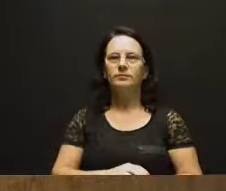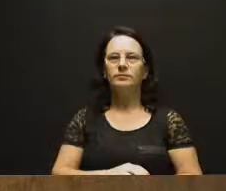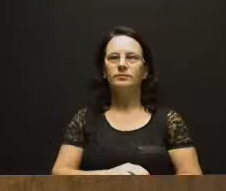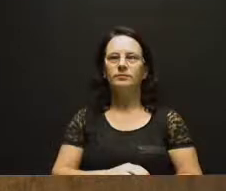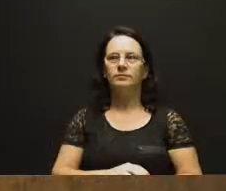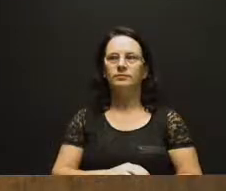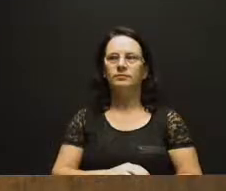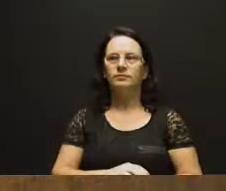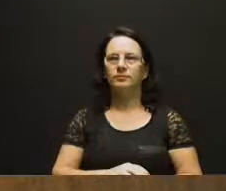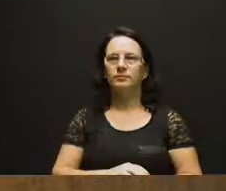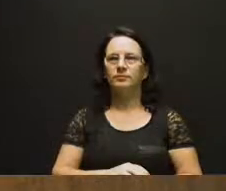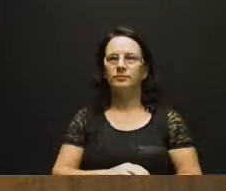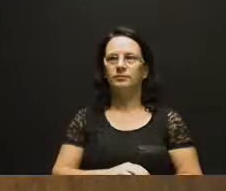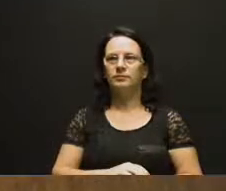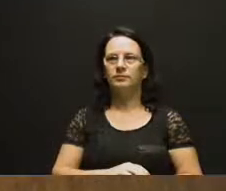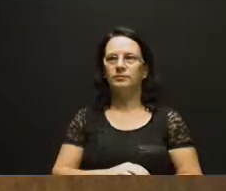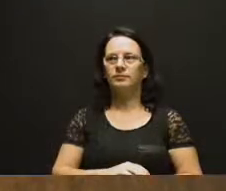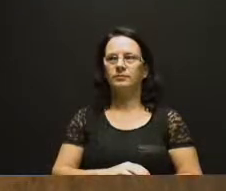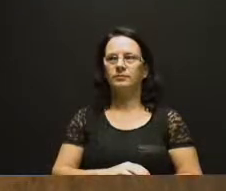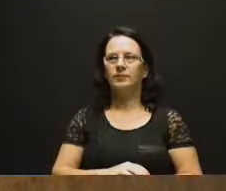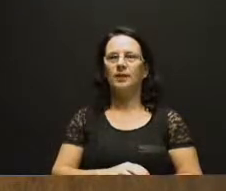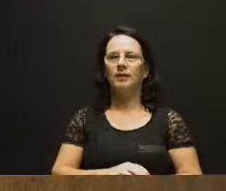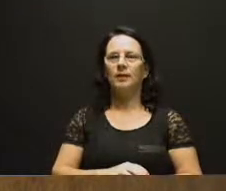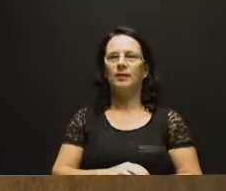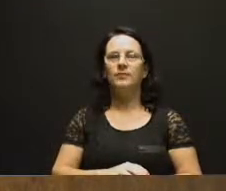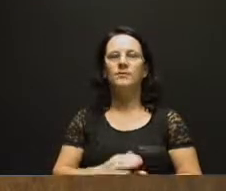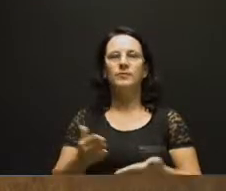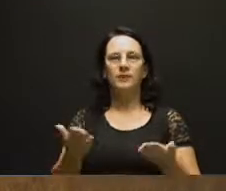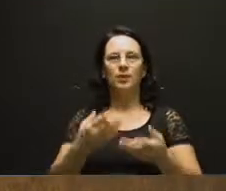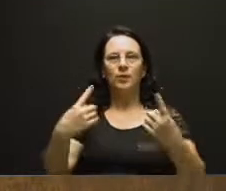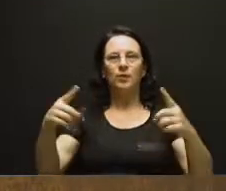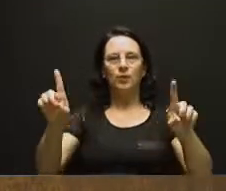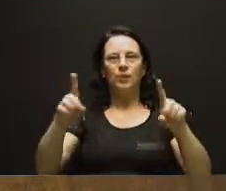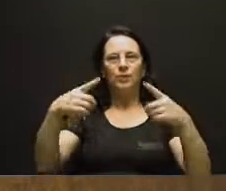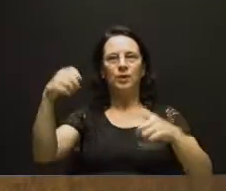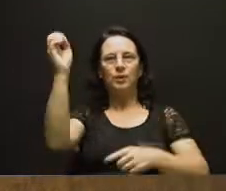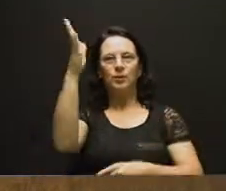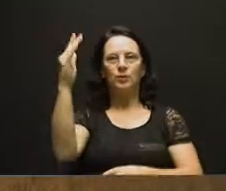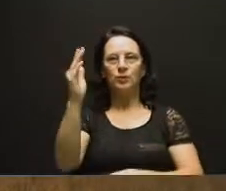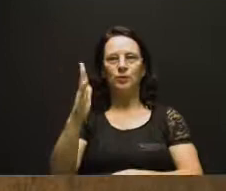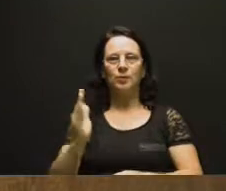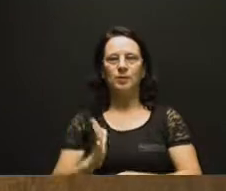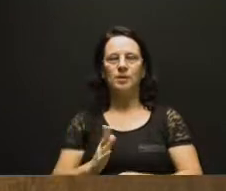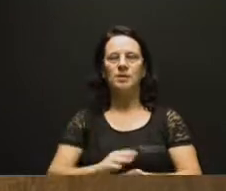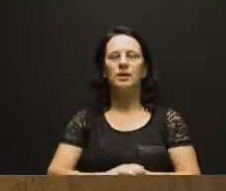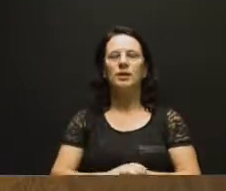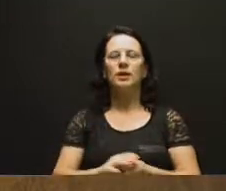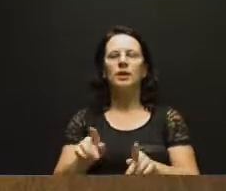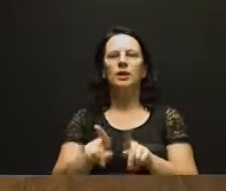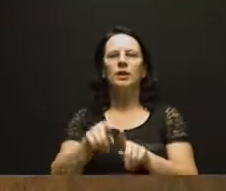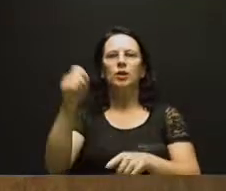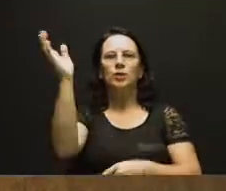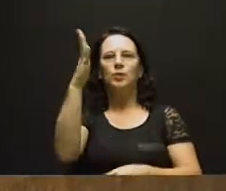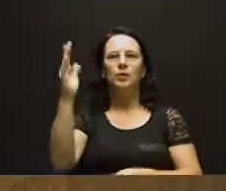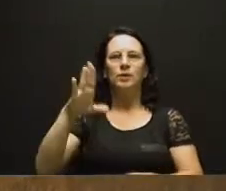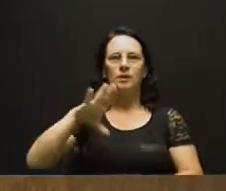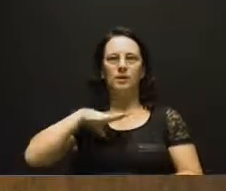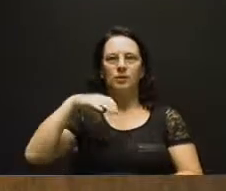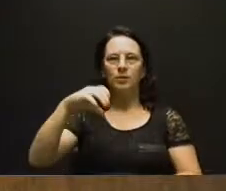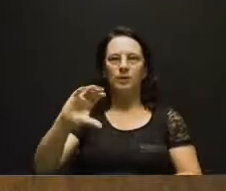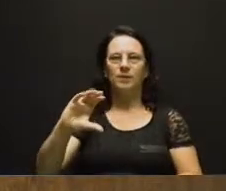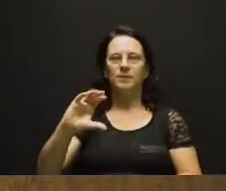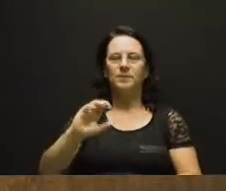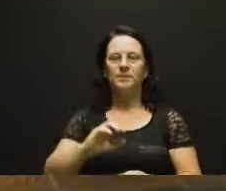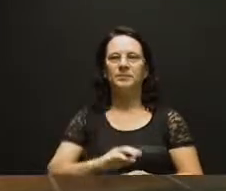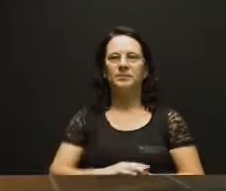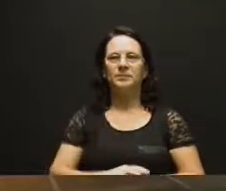neste momento teremos a execução do hino nacional brasileiro e do hino de cubatão